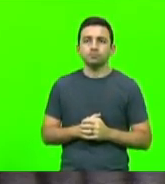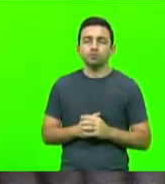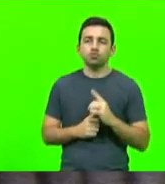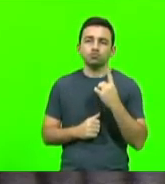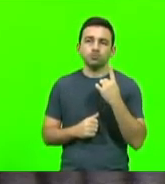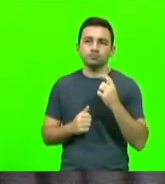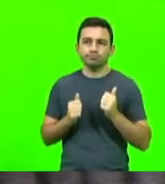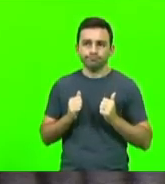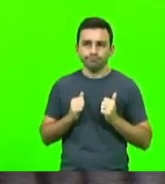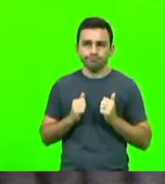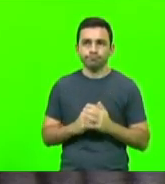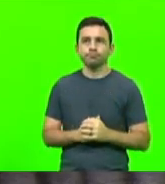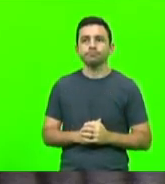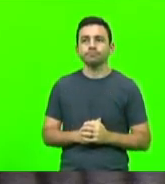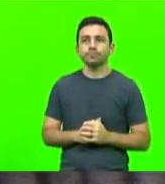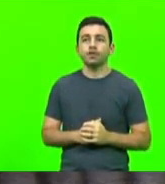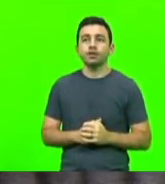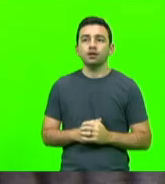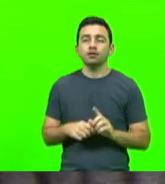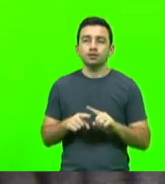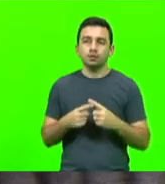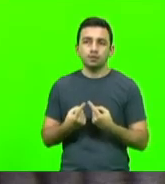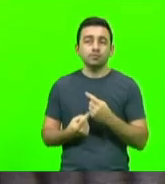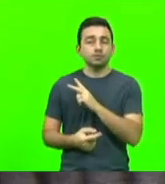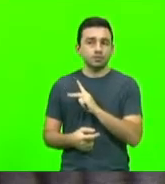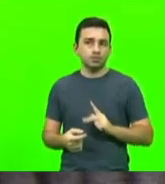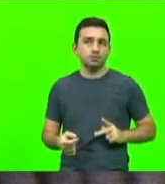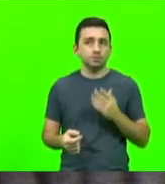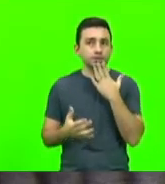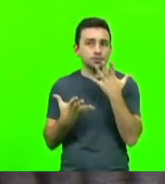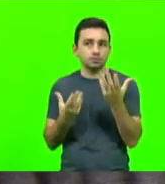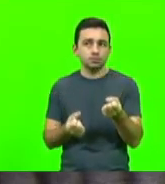abstenção. Na sequência, o senhor presidente deferiu os requerimentos número